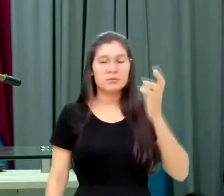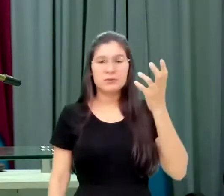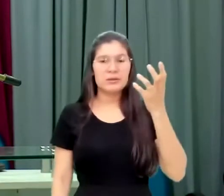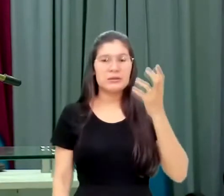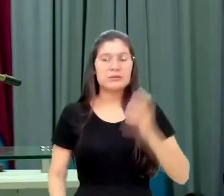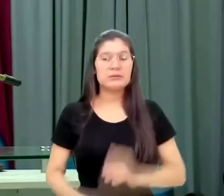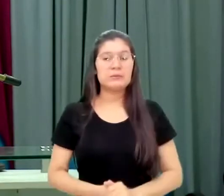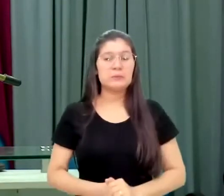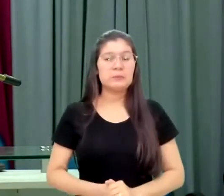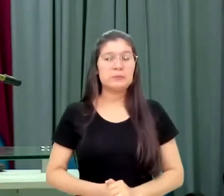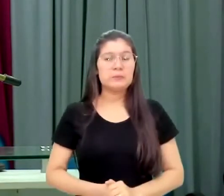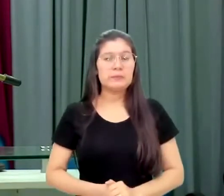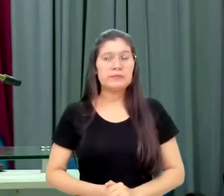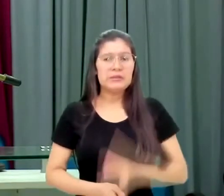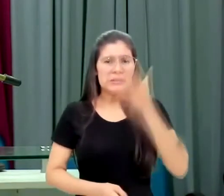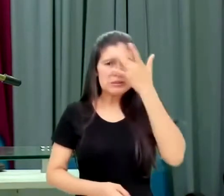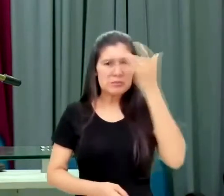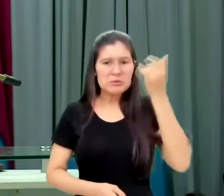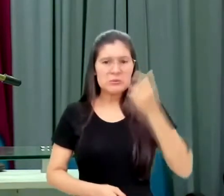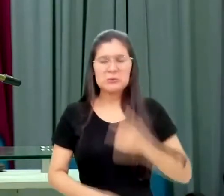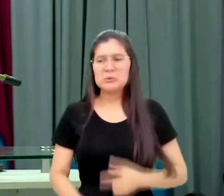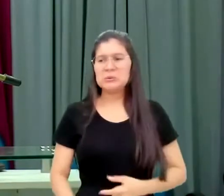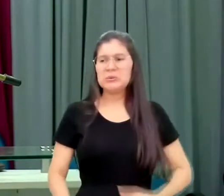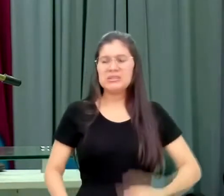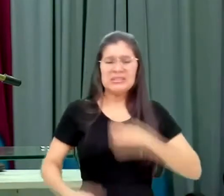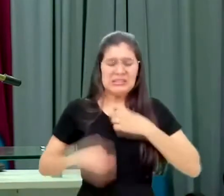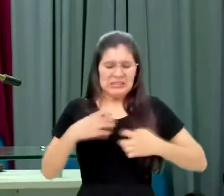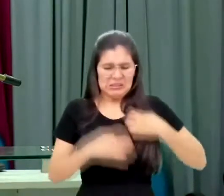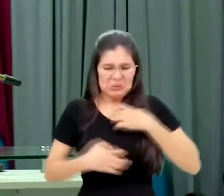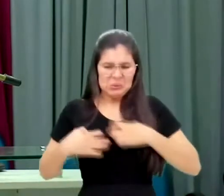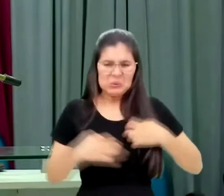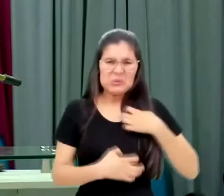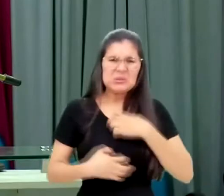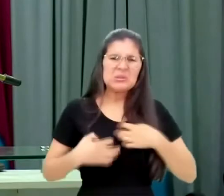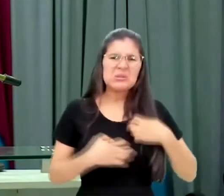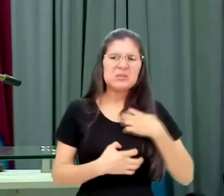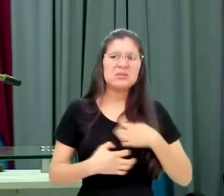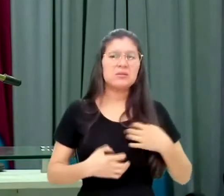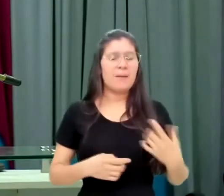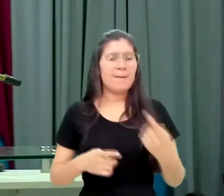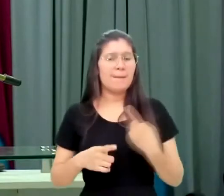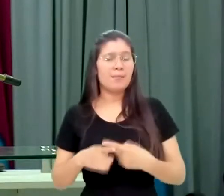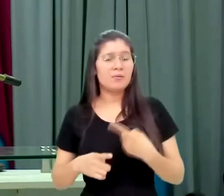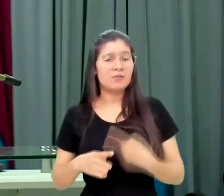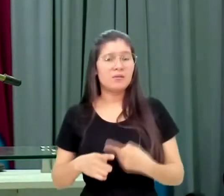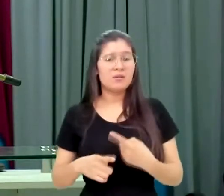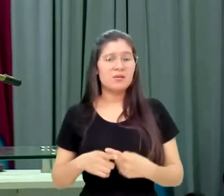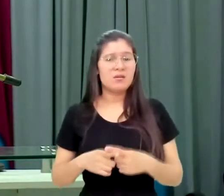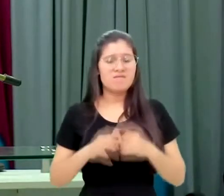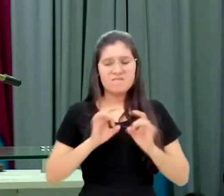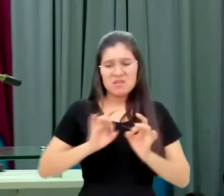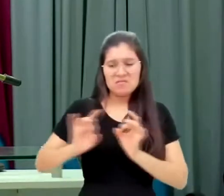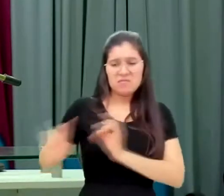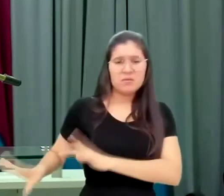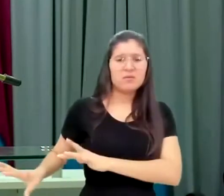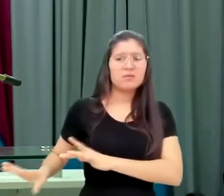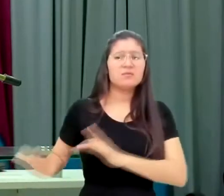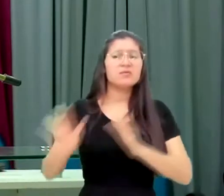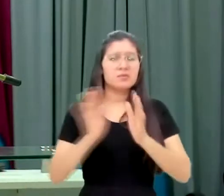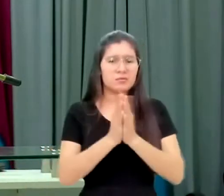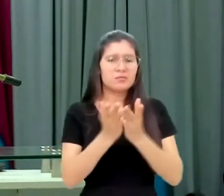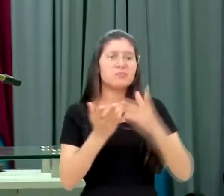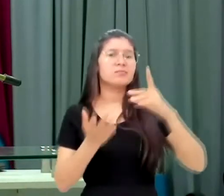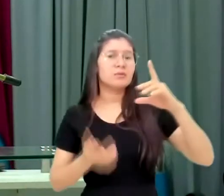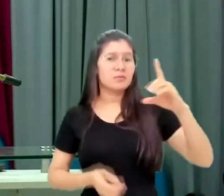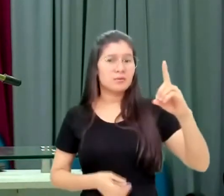em pânico, entram em desespero, porque estão deixando de lado a palavra.